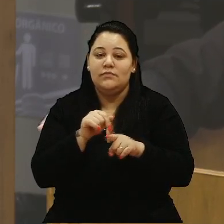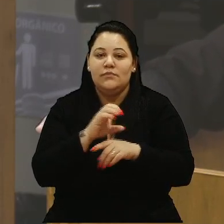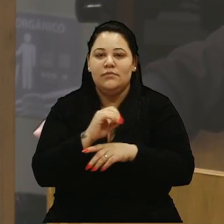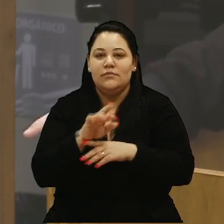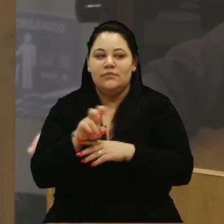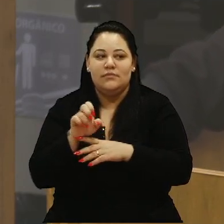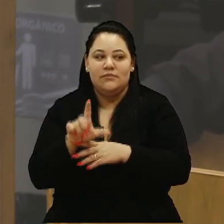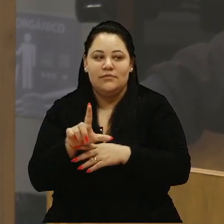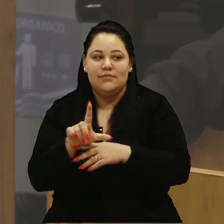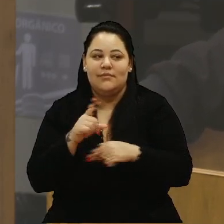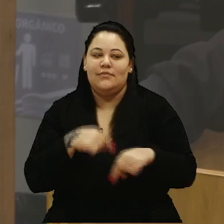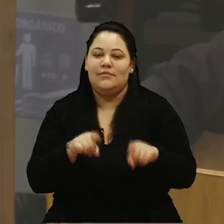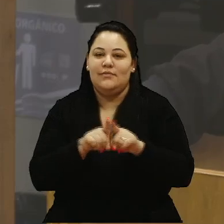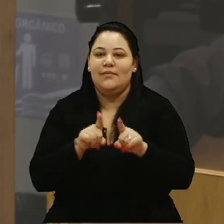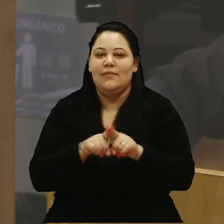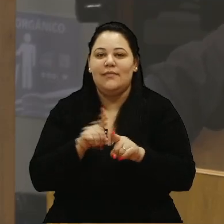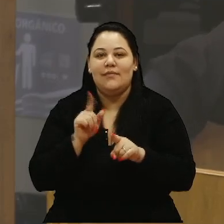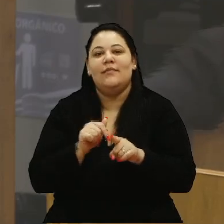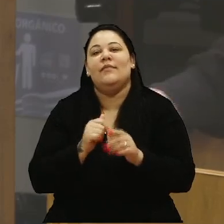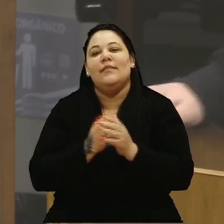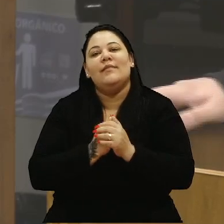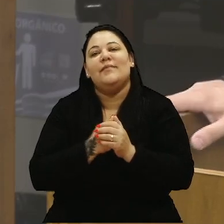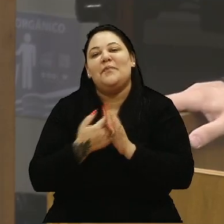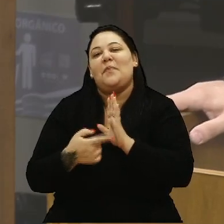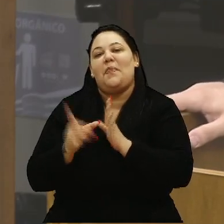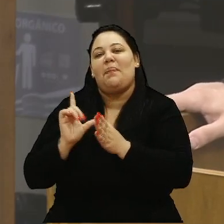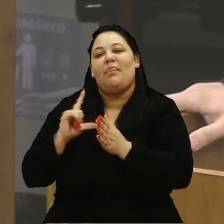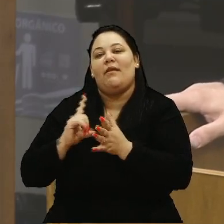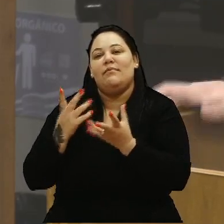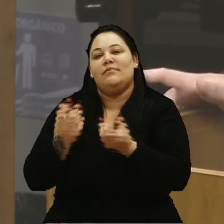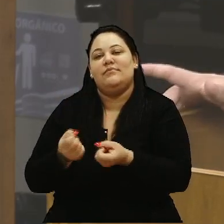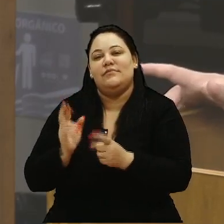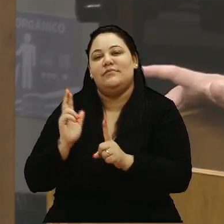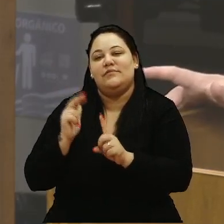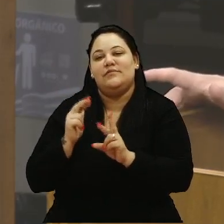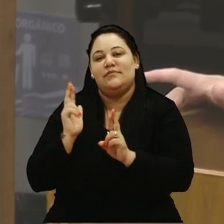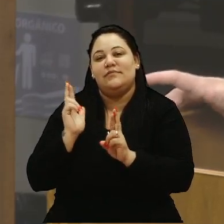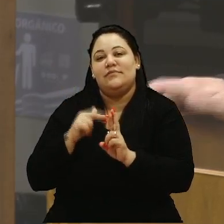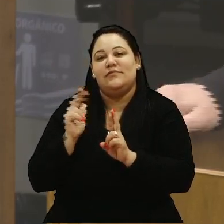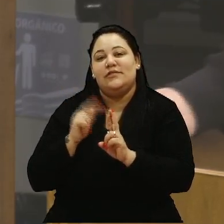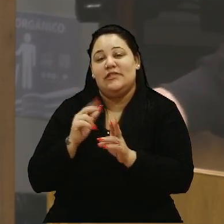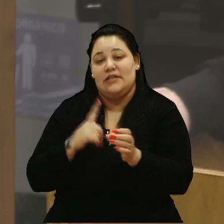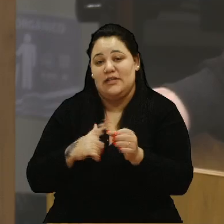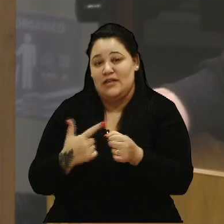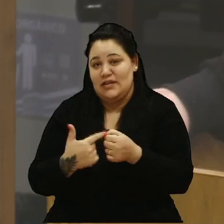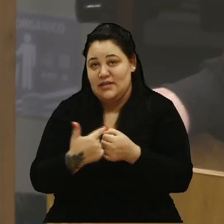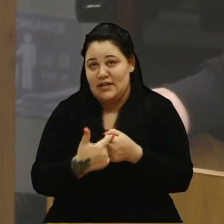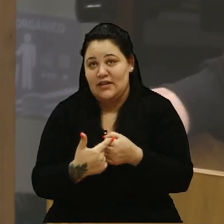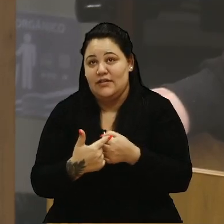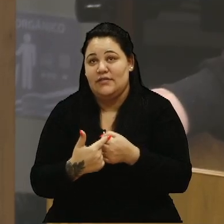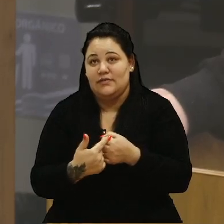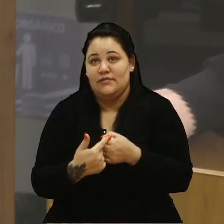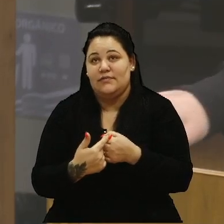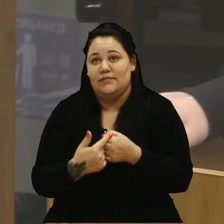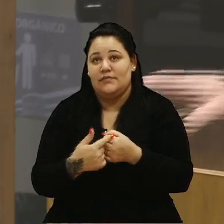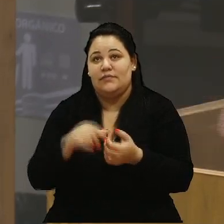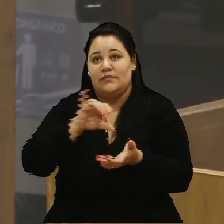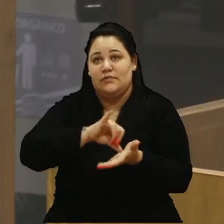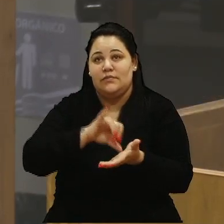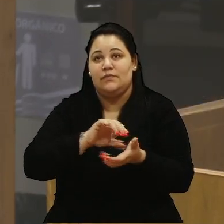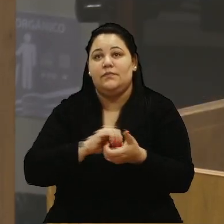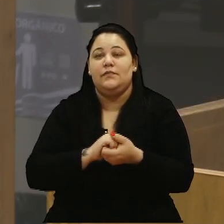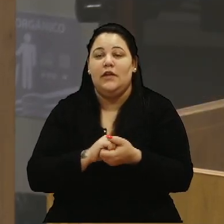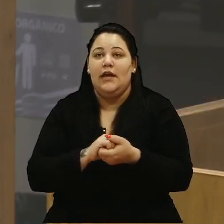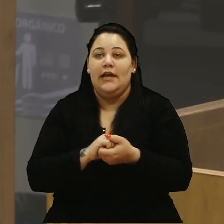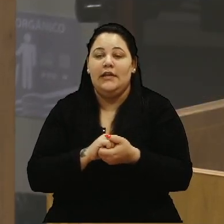reconhecimento de firma, transferência de veículo, que anteriormente era uma referência na cidade. E eu sei que é mais rentável tu transferir um cartório para o centro. Uma parte,